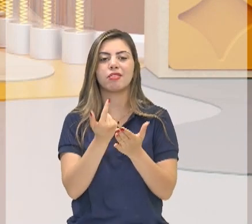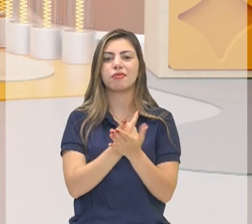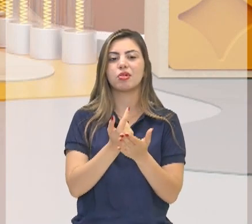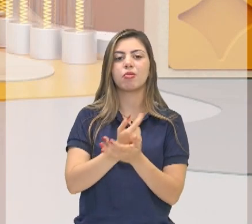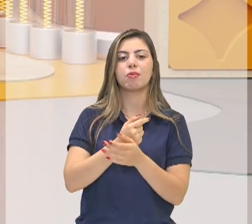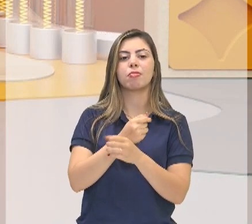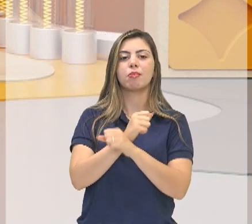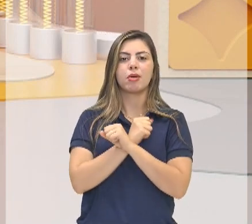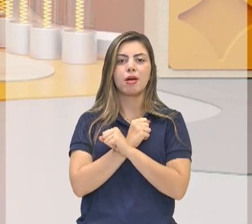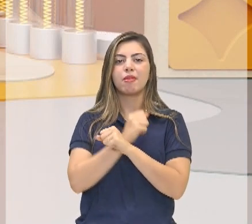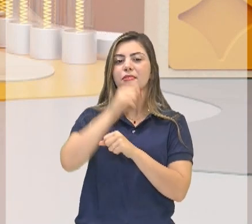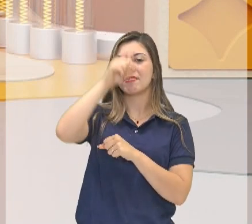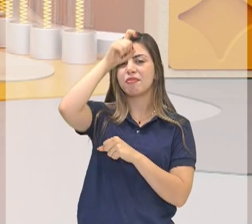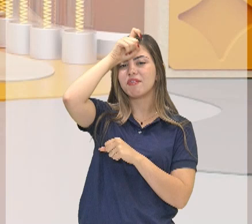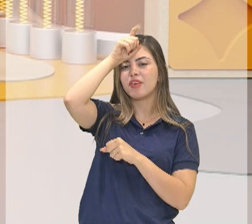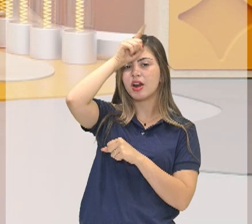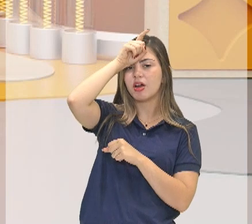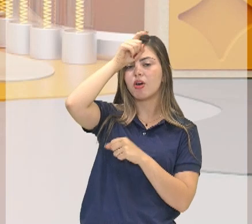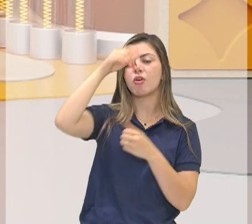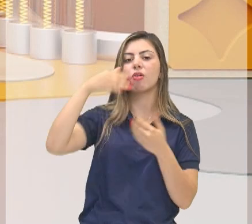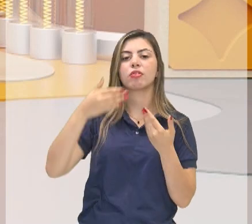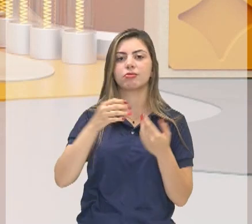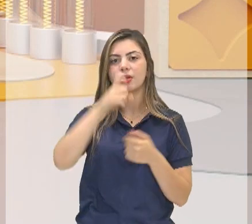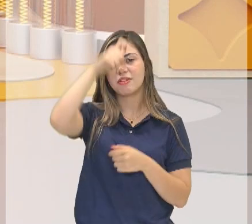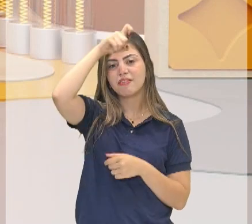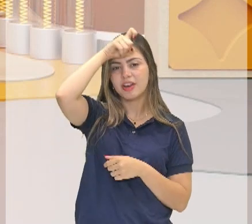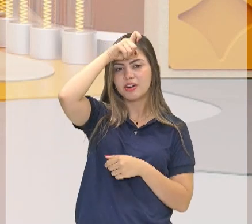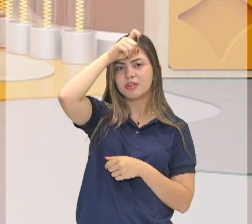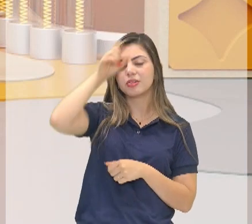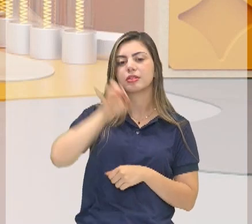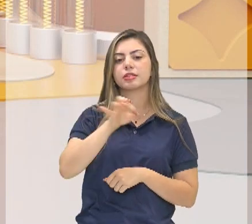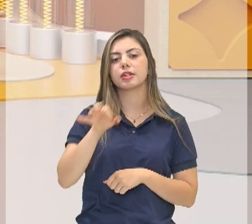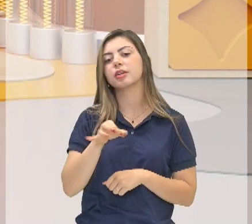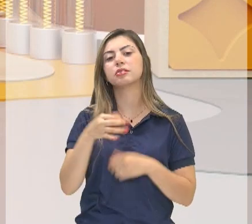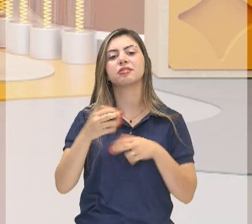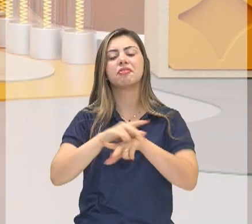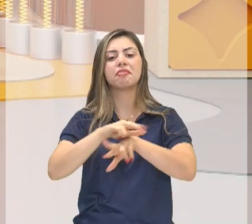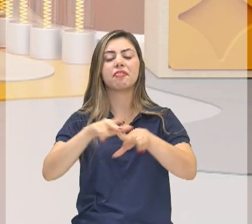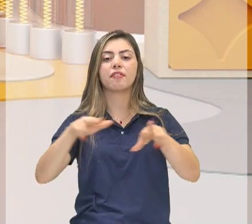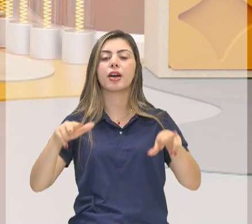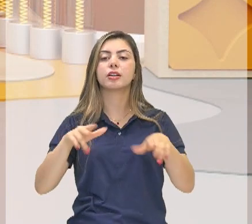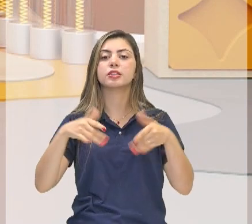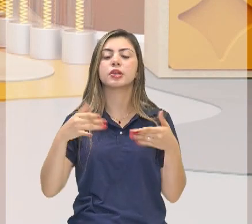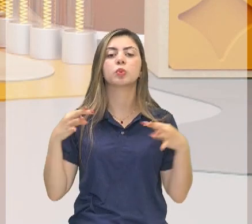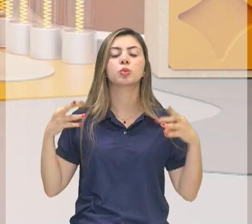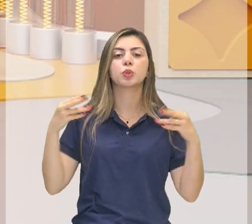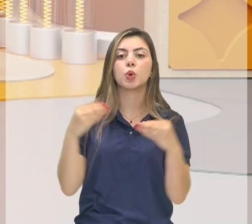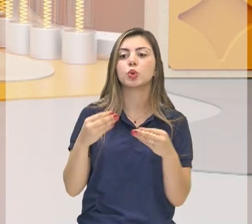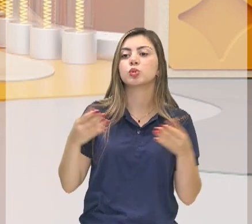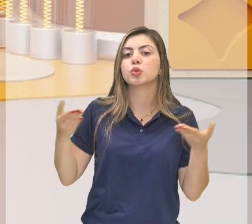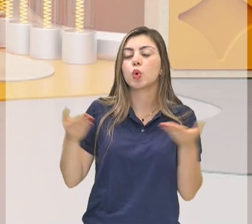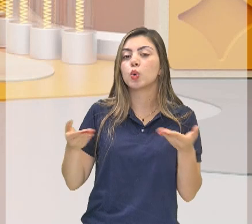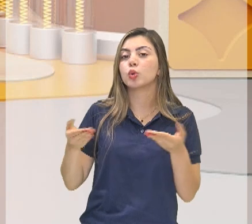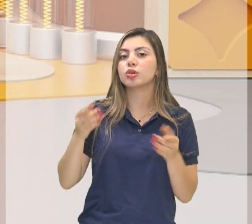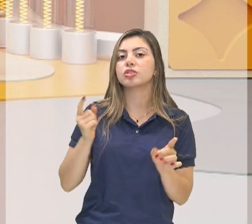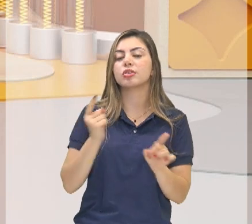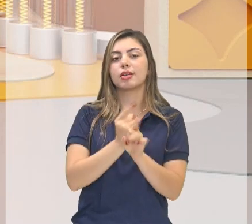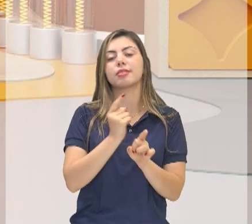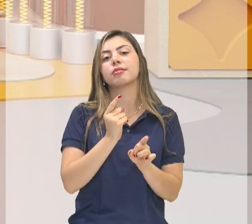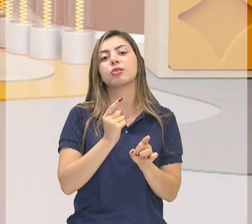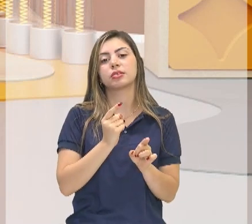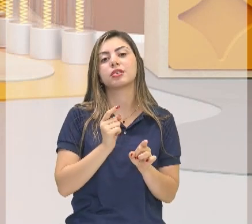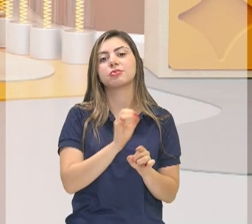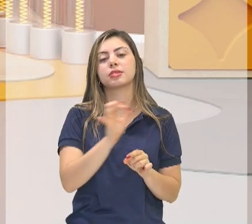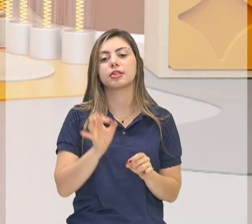o quê? Que tudo aquilo que é produzido por nós humanos em um